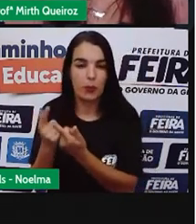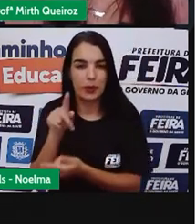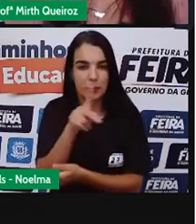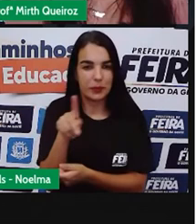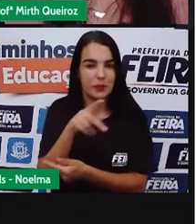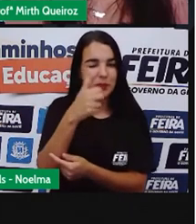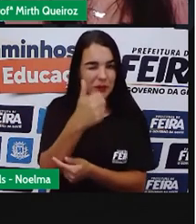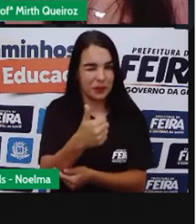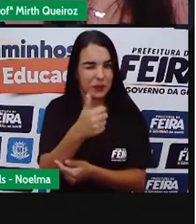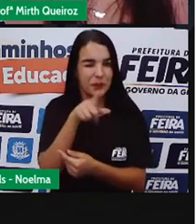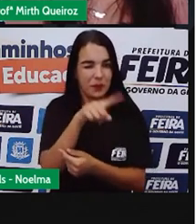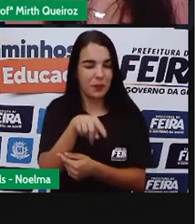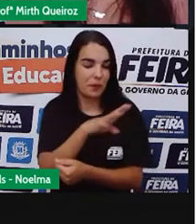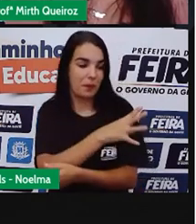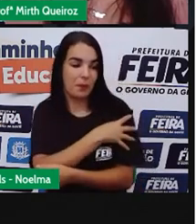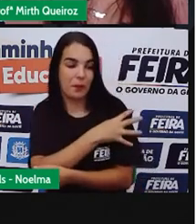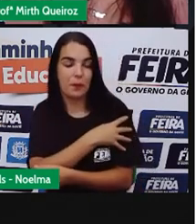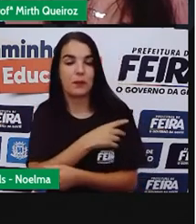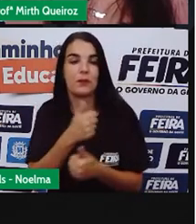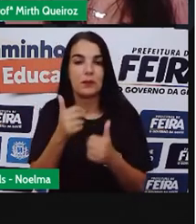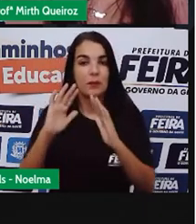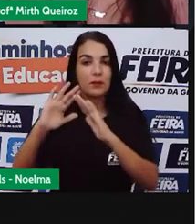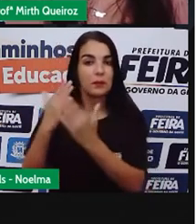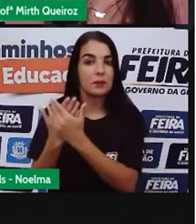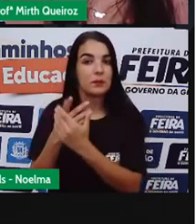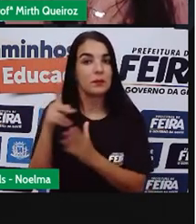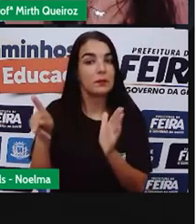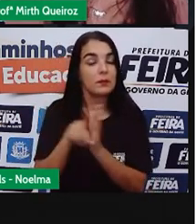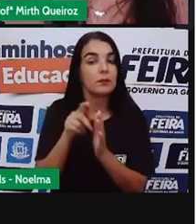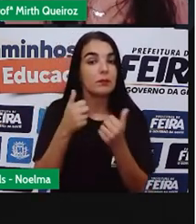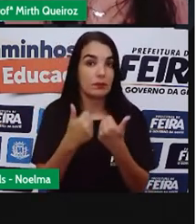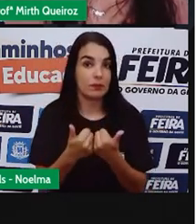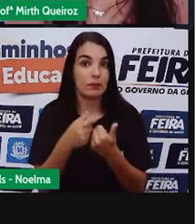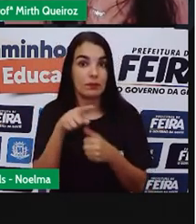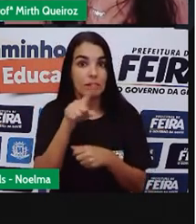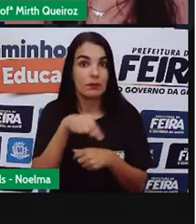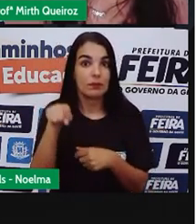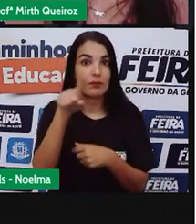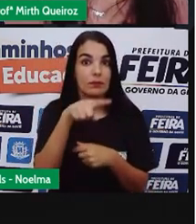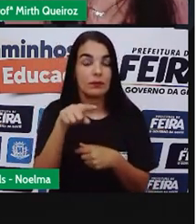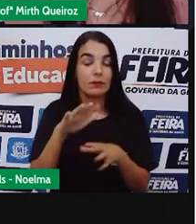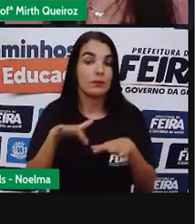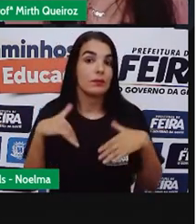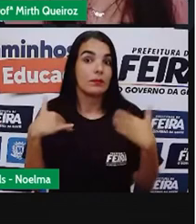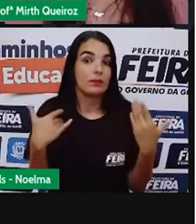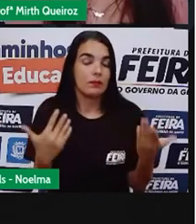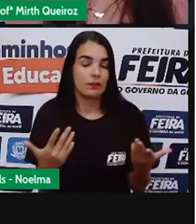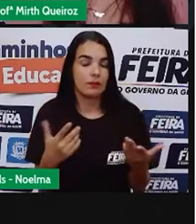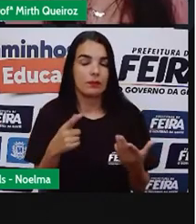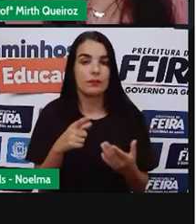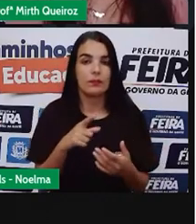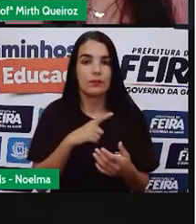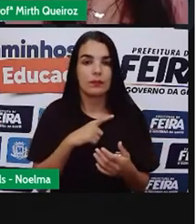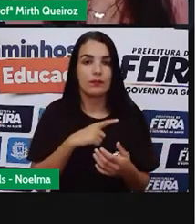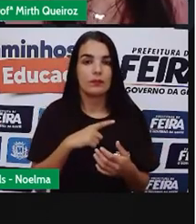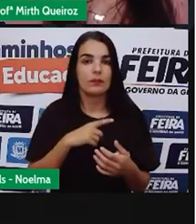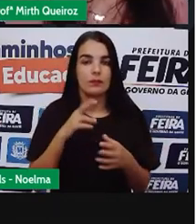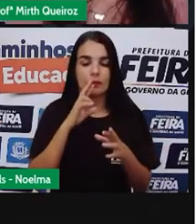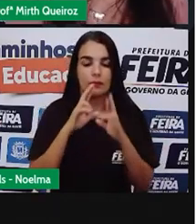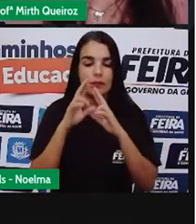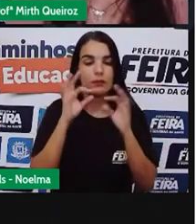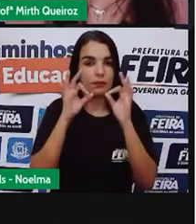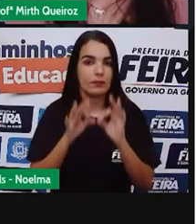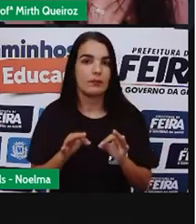seu professor aí, o professor de vocês, da escola de vocês, montou, para ver qual ou quais de seus colegas acertaram